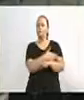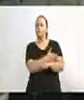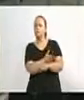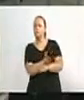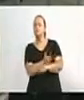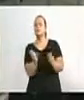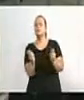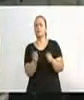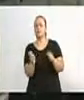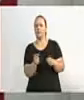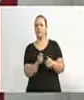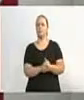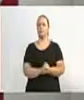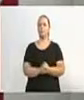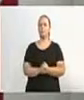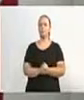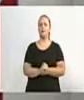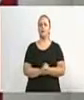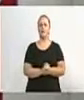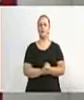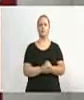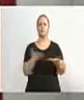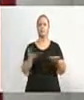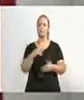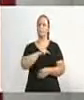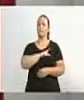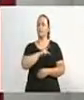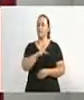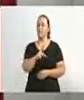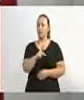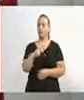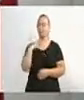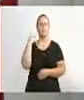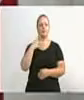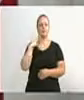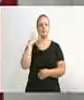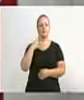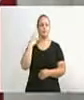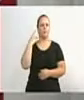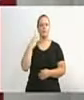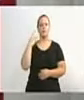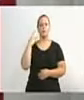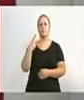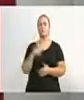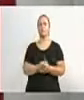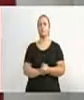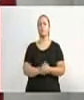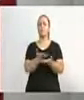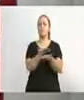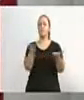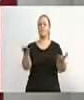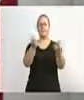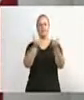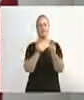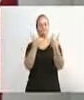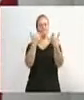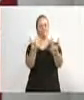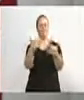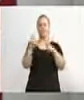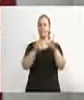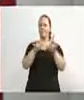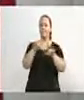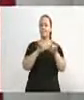Senhor presidente, senhores vereadores, boa tarde a todos que nos assistem pela TVL, pela internet,